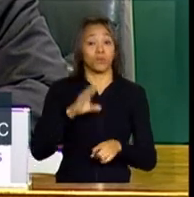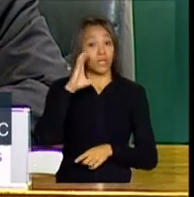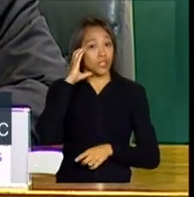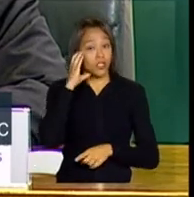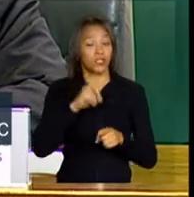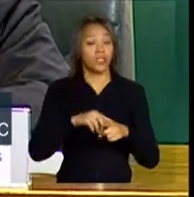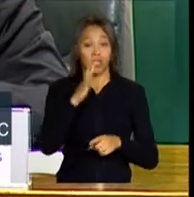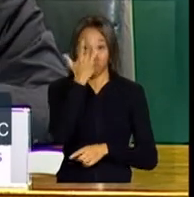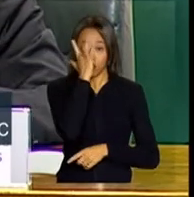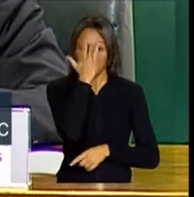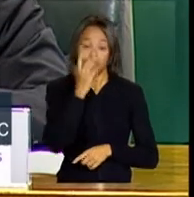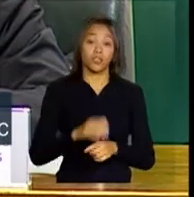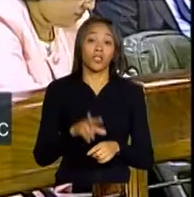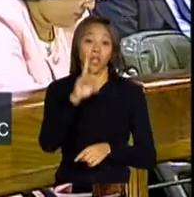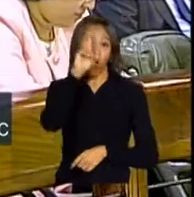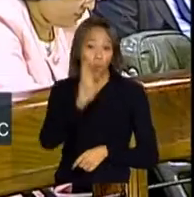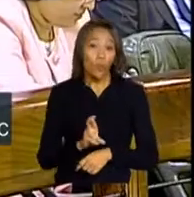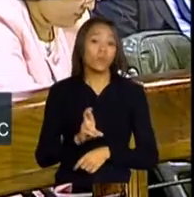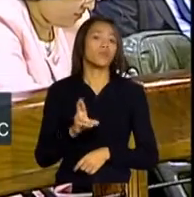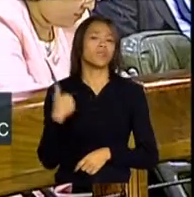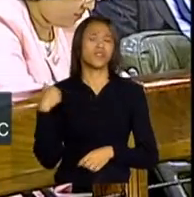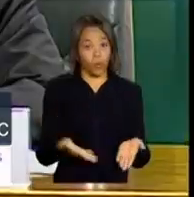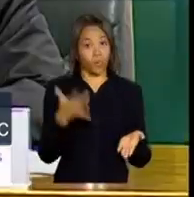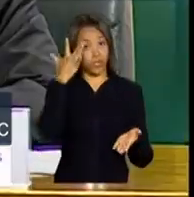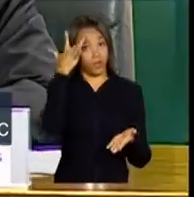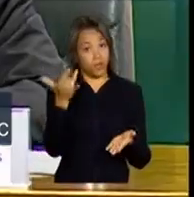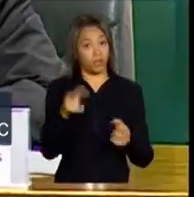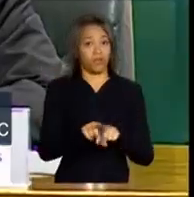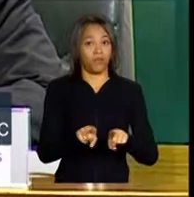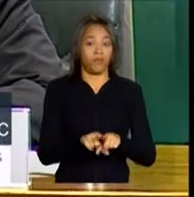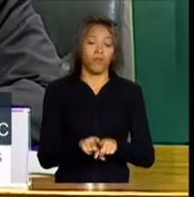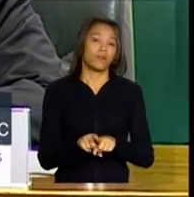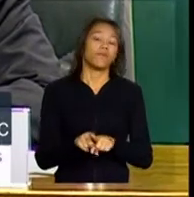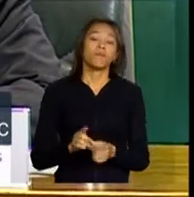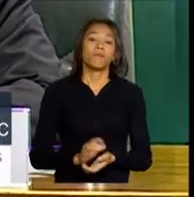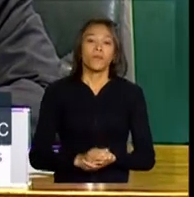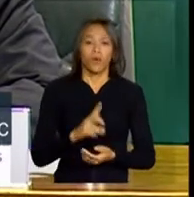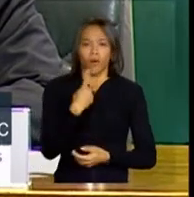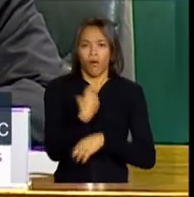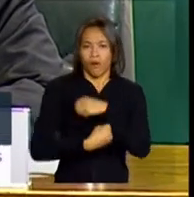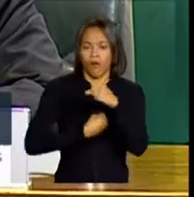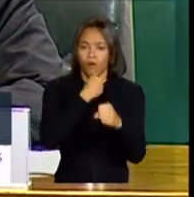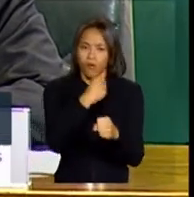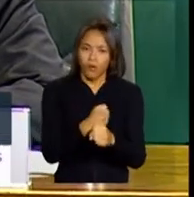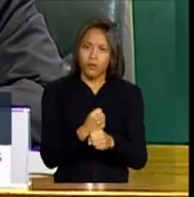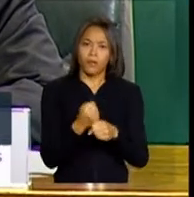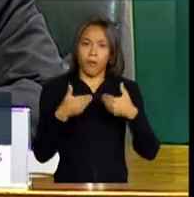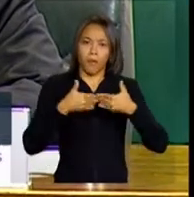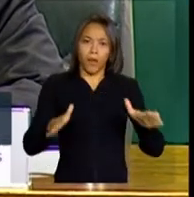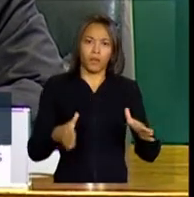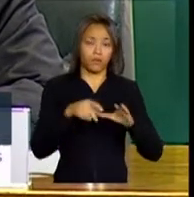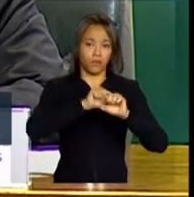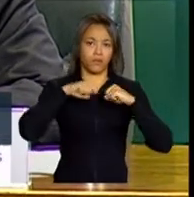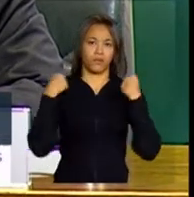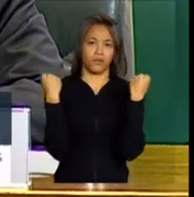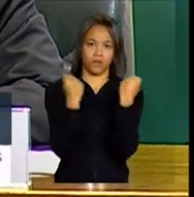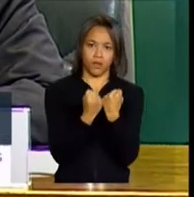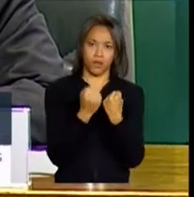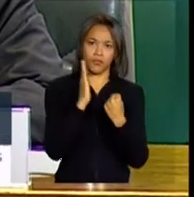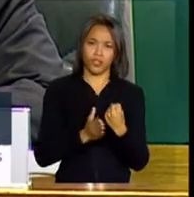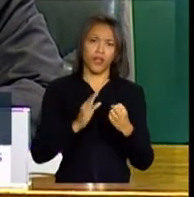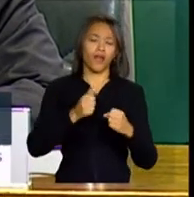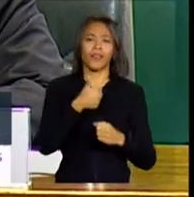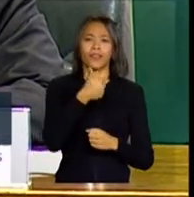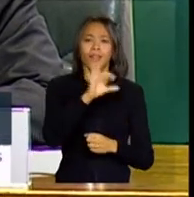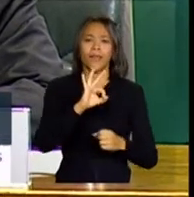Rússia que vieram de longe participar desse seminário há exatamente um ano na abertura de seminário que comemorou